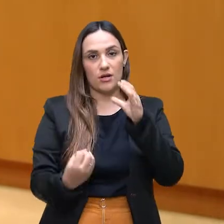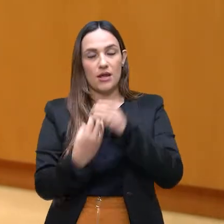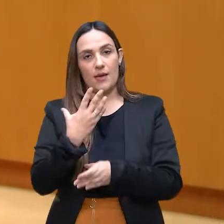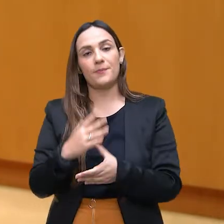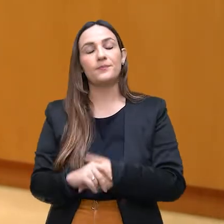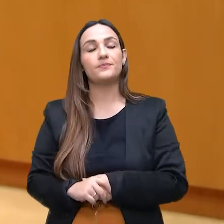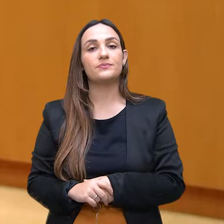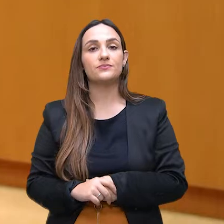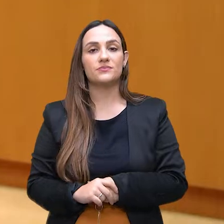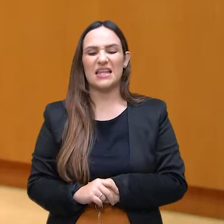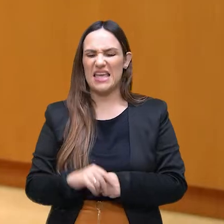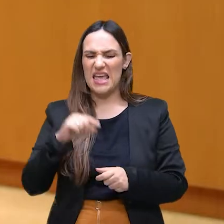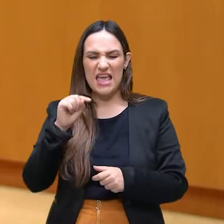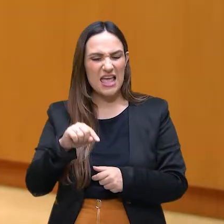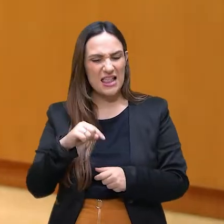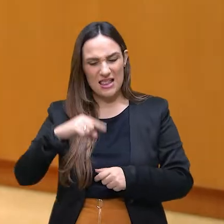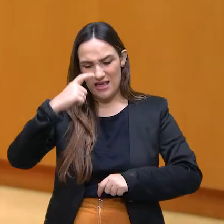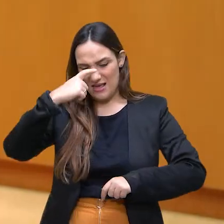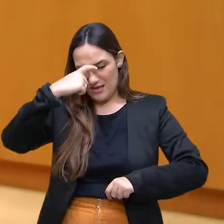todas as informações